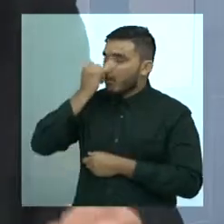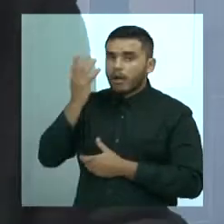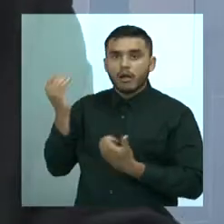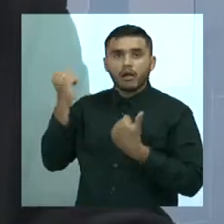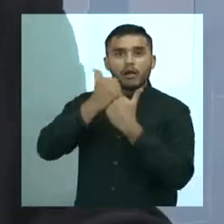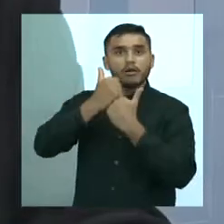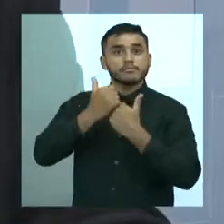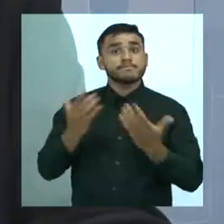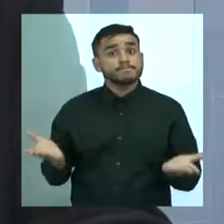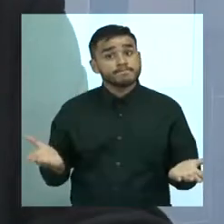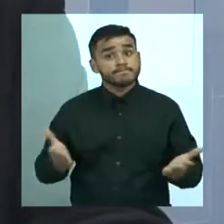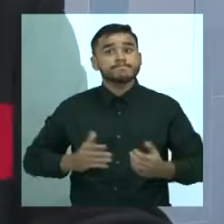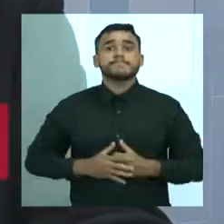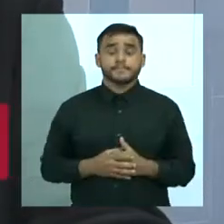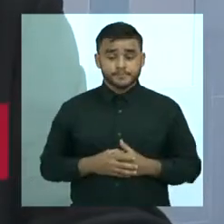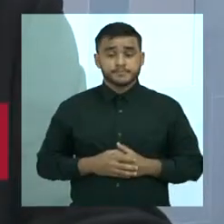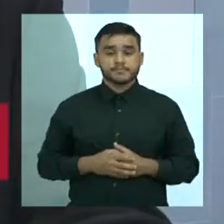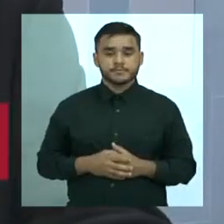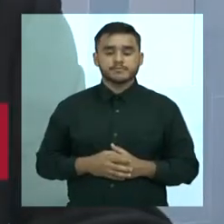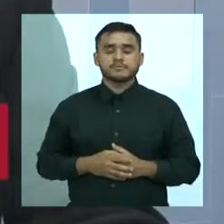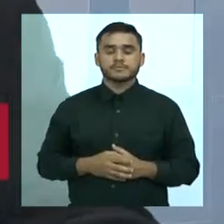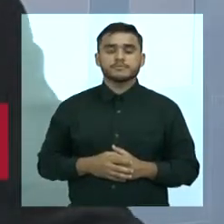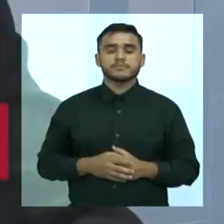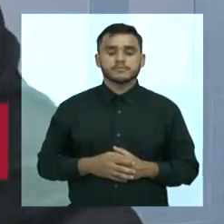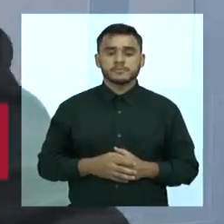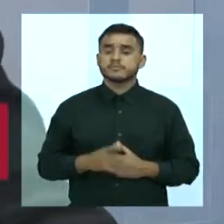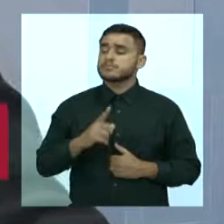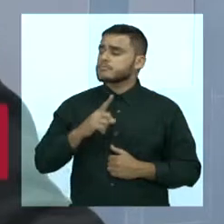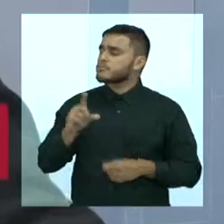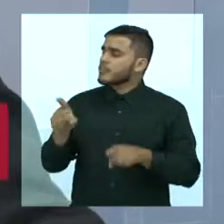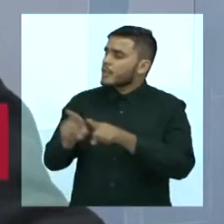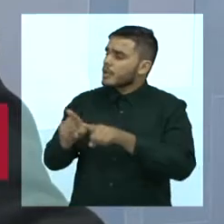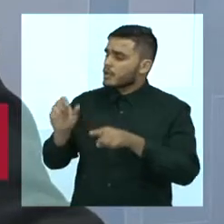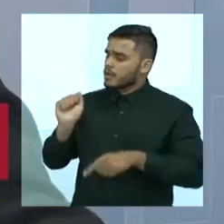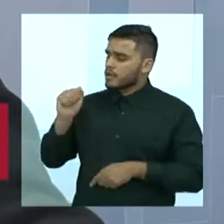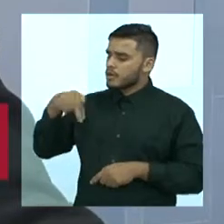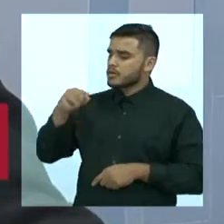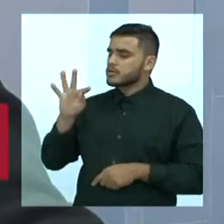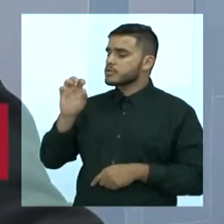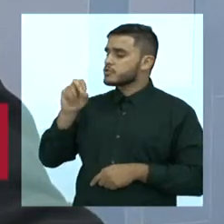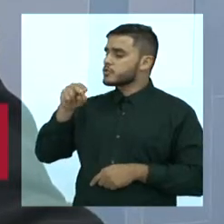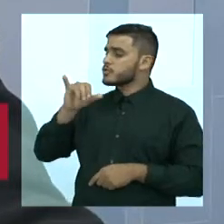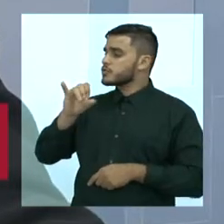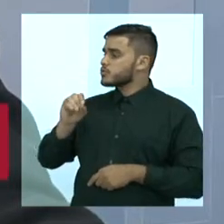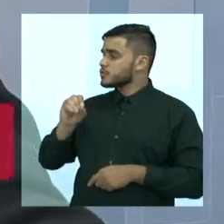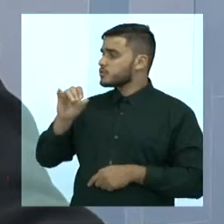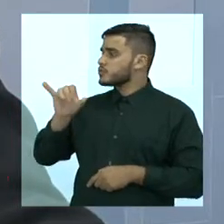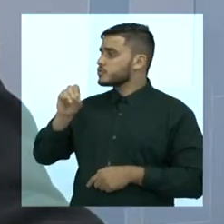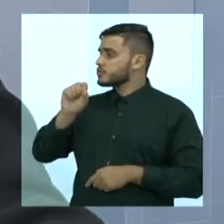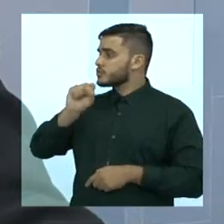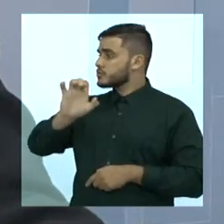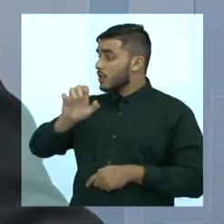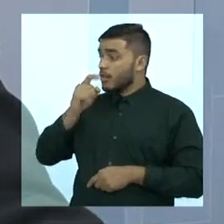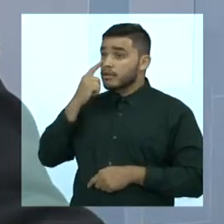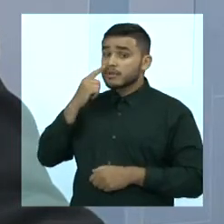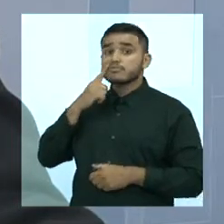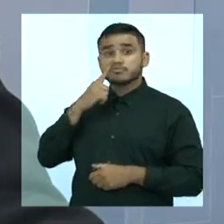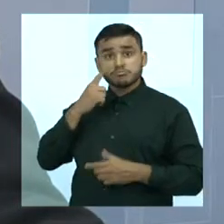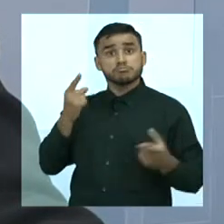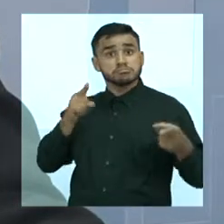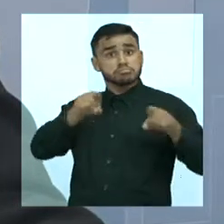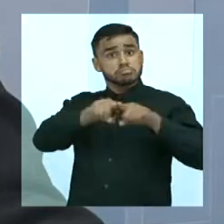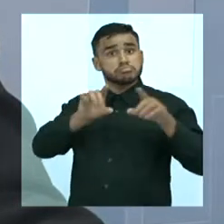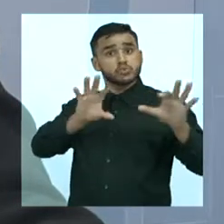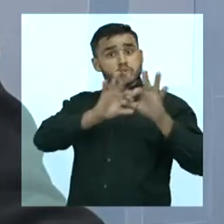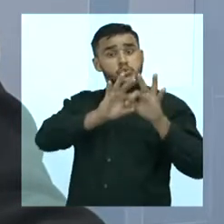detalhe importante, Antônio José Albuquerque, aliado de Camilo, de Roberto Cláudio, e